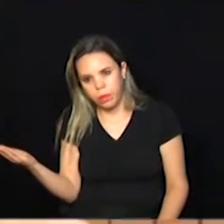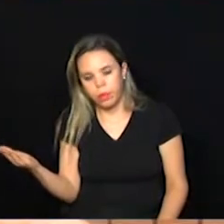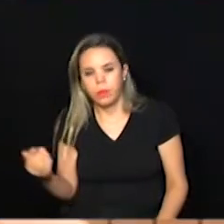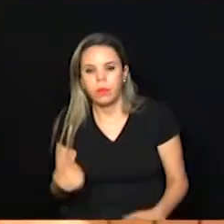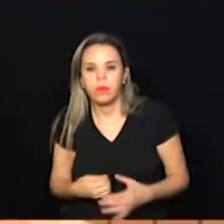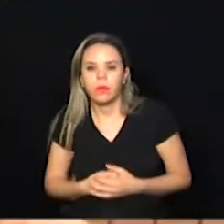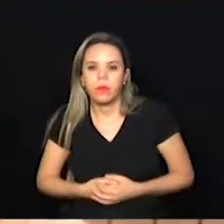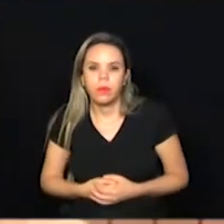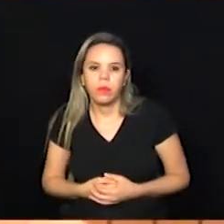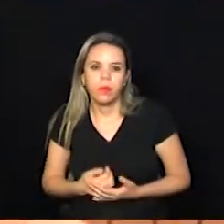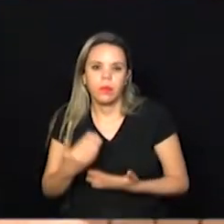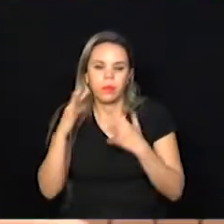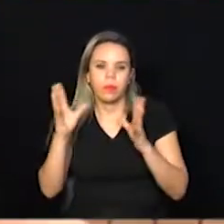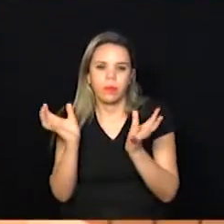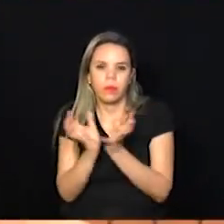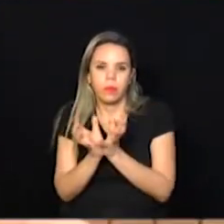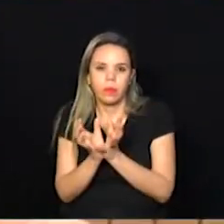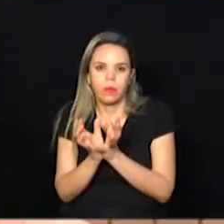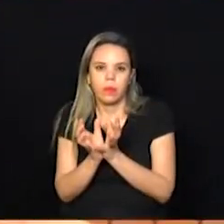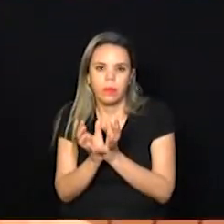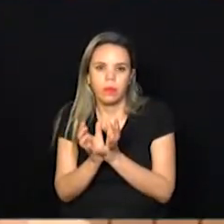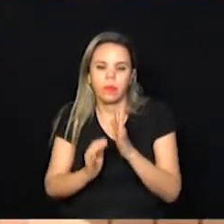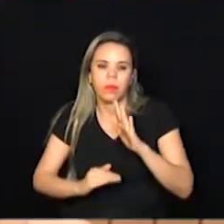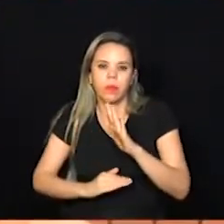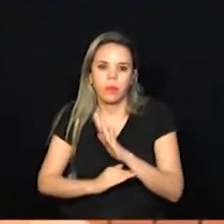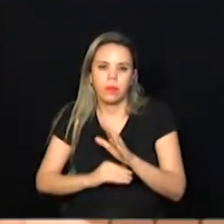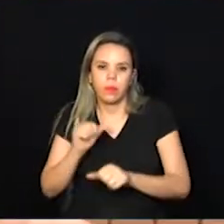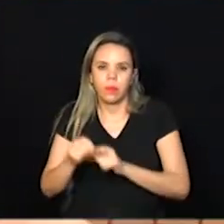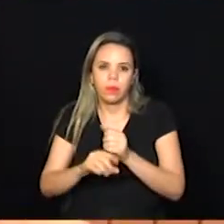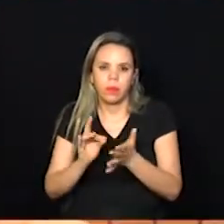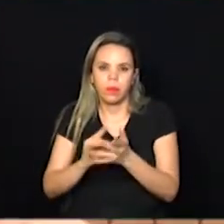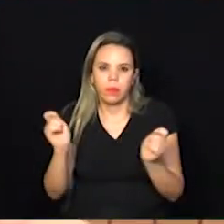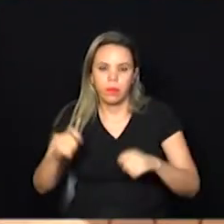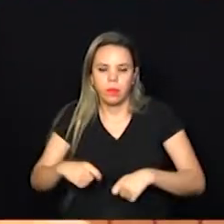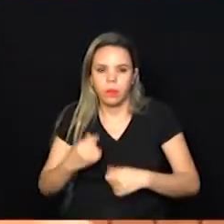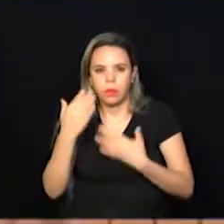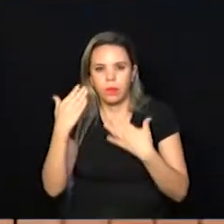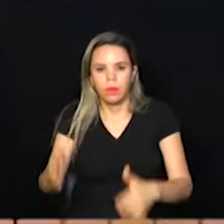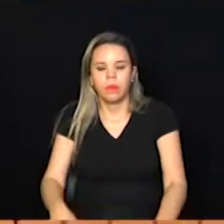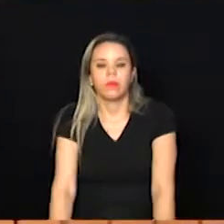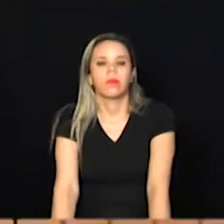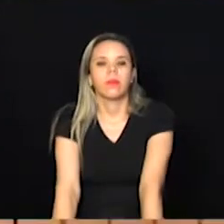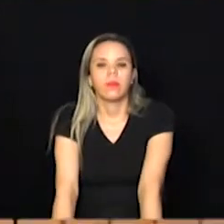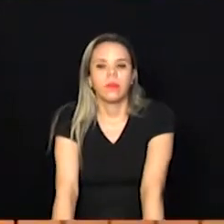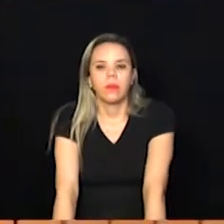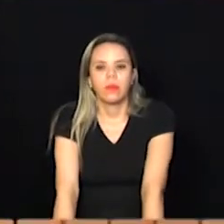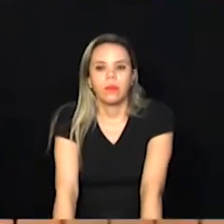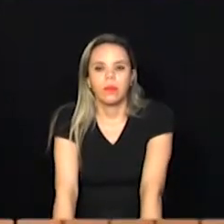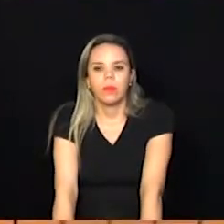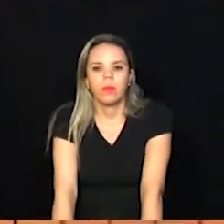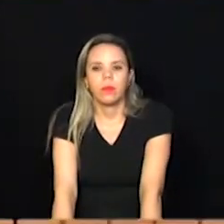Mulher, e agradeço toda a equipe aqui da casa que tornou essa reunião possível. Obrigada.